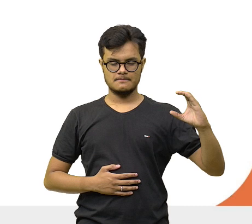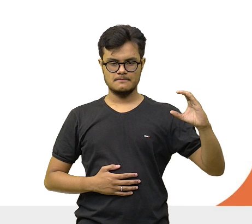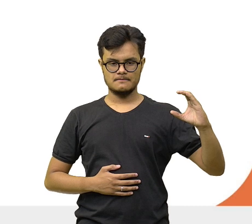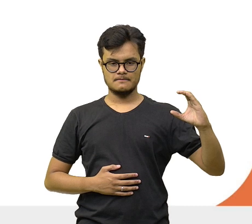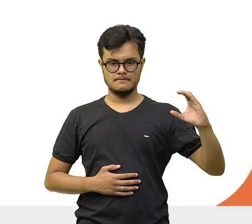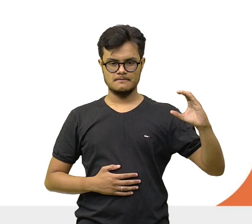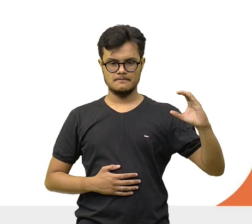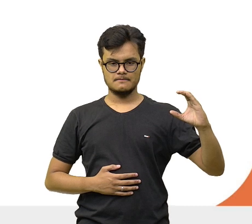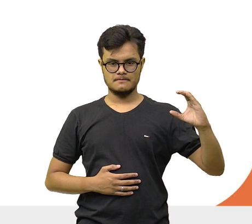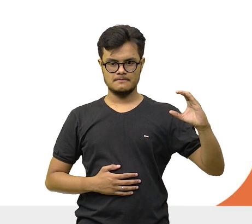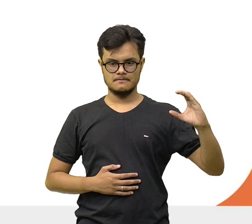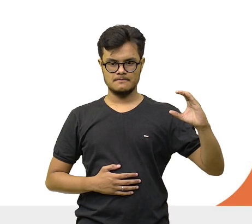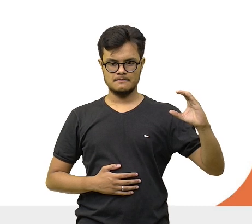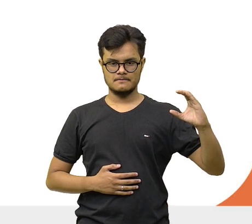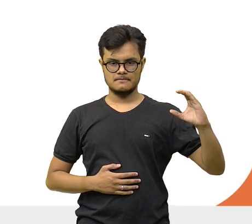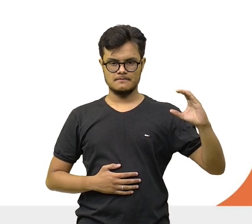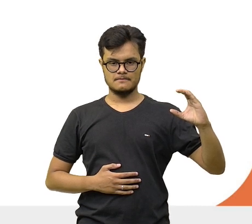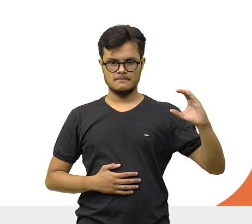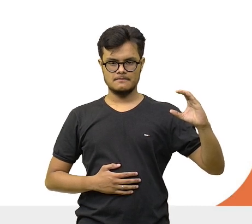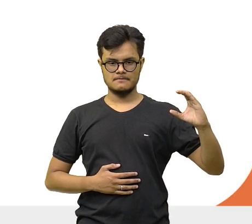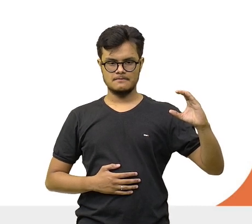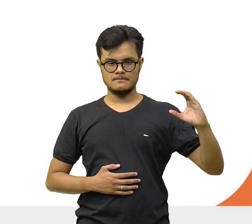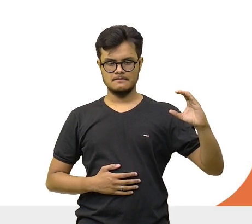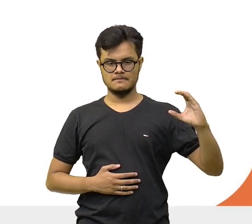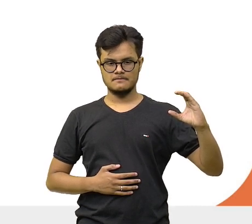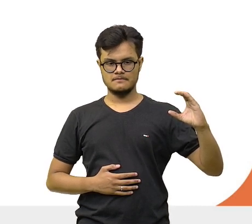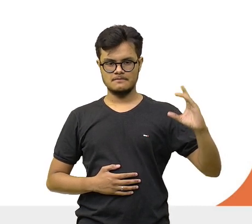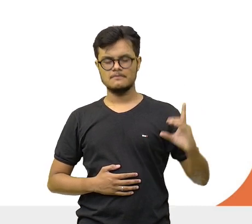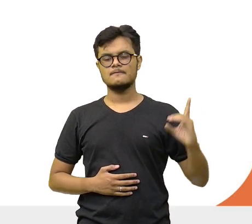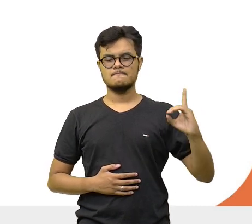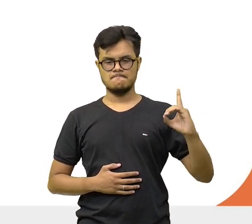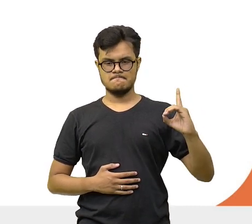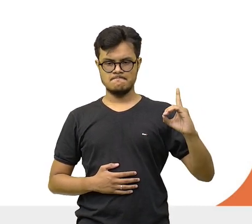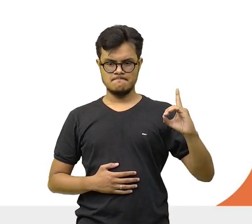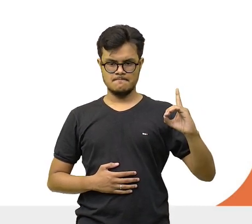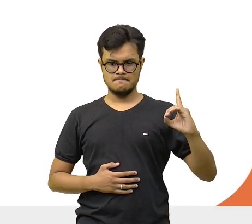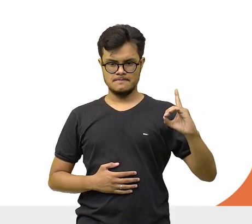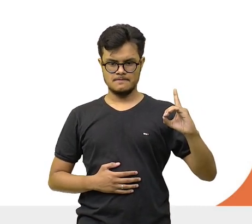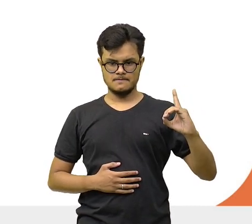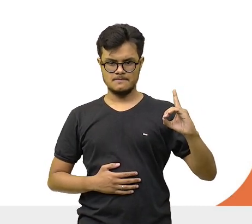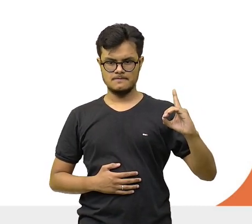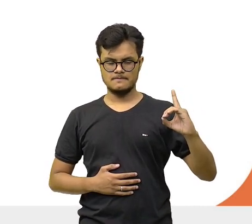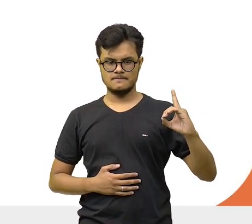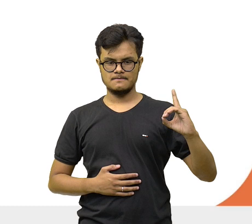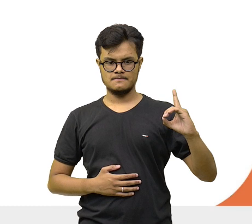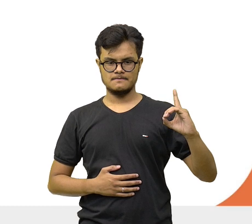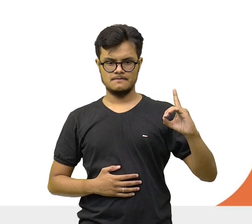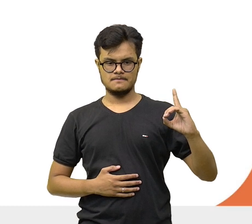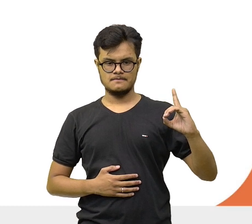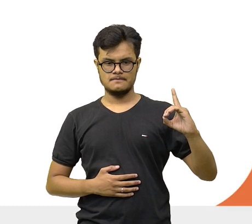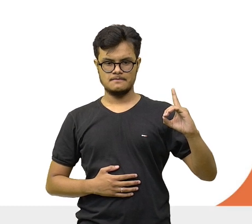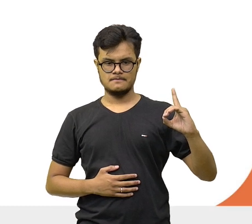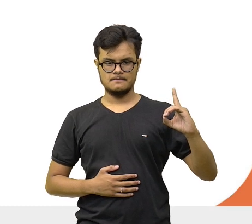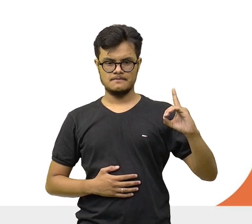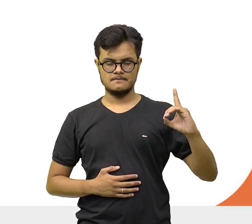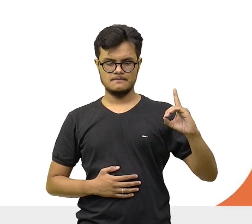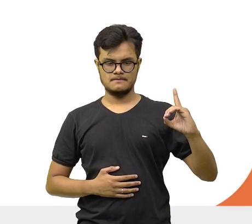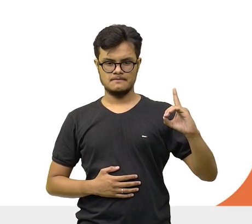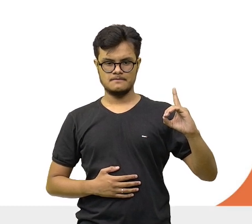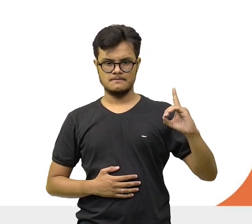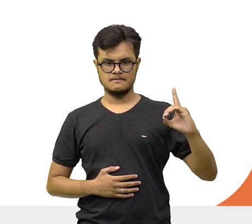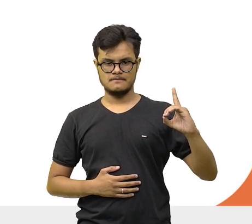950 joules, Q frio 340 joules. Letra D, Q quente 950